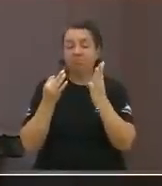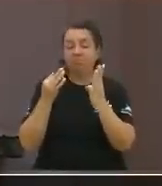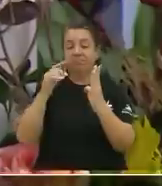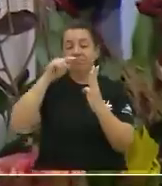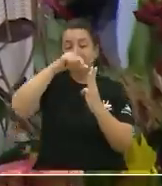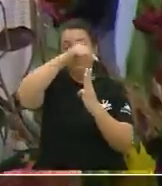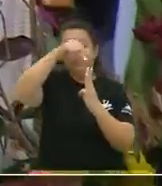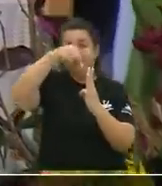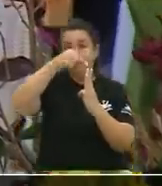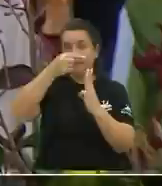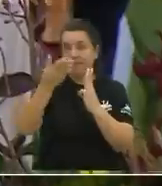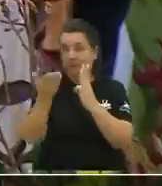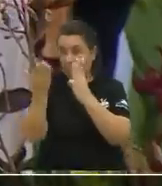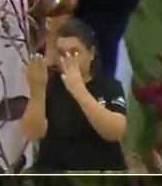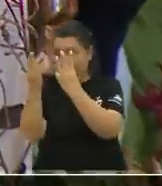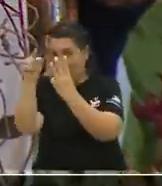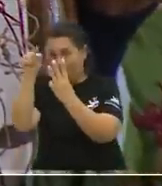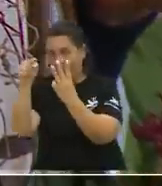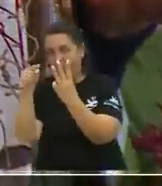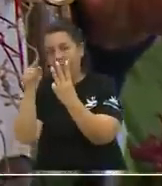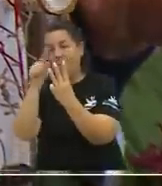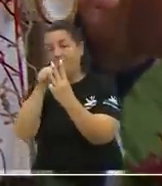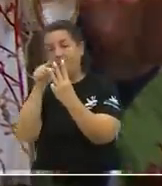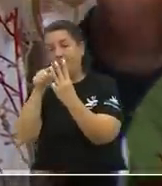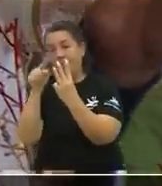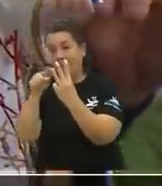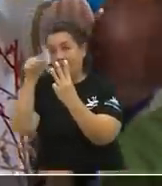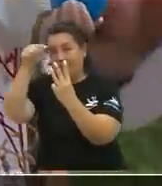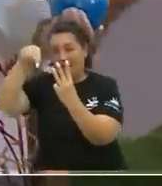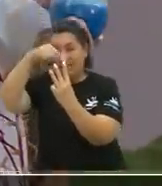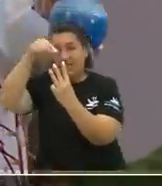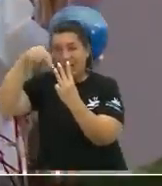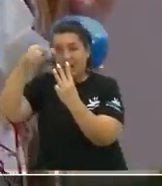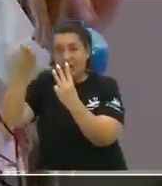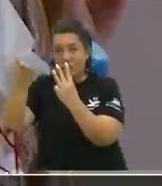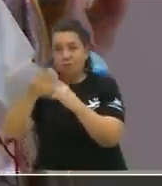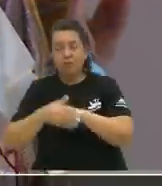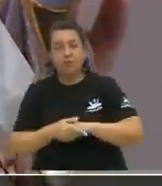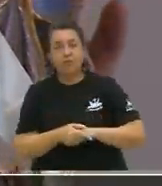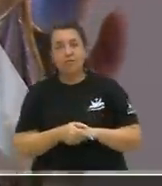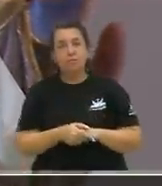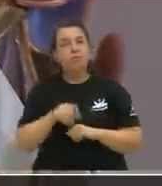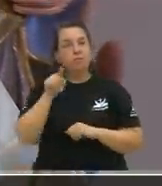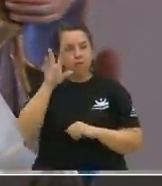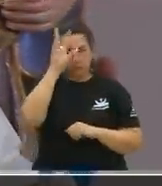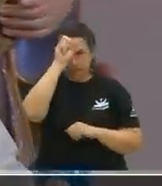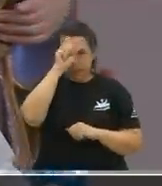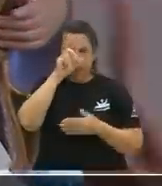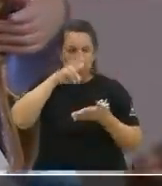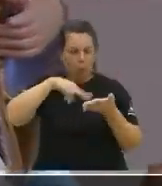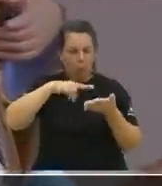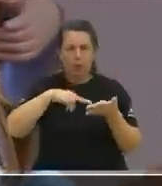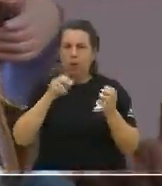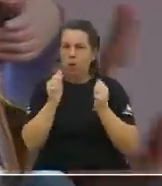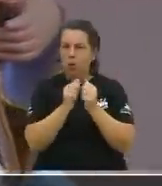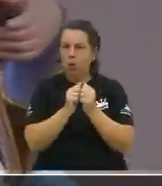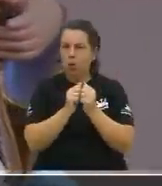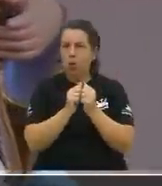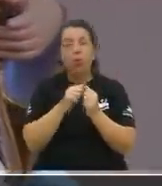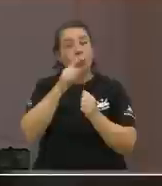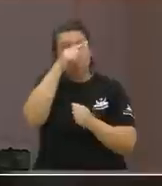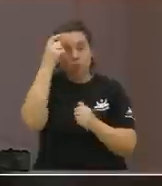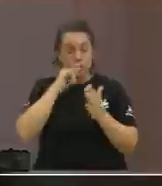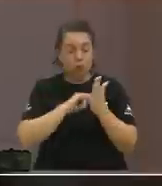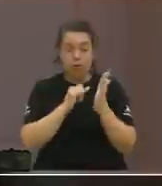Jesus foi o que foi. Aprendeu a ler com São José, aprendeu a ler